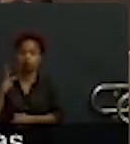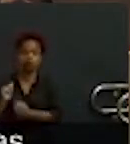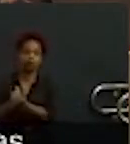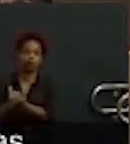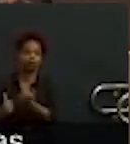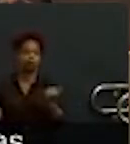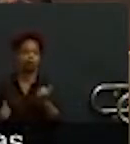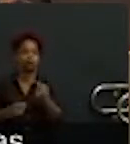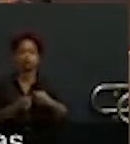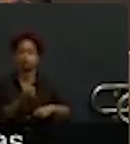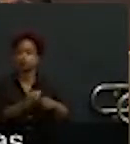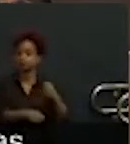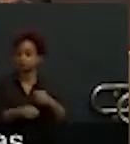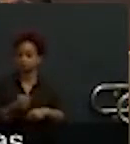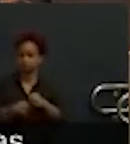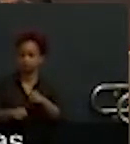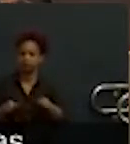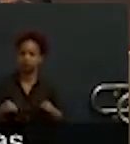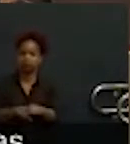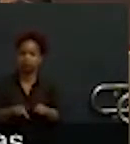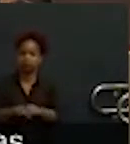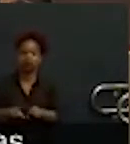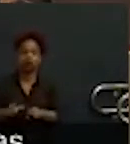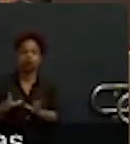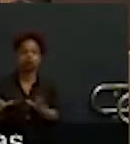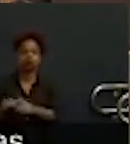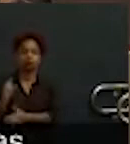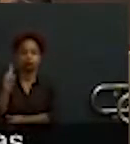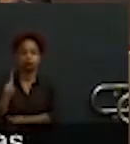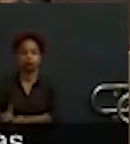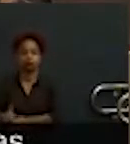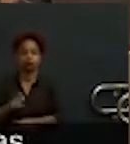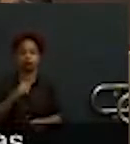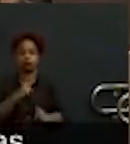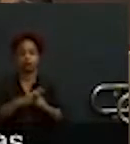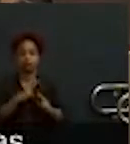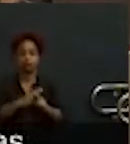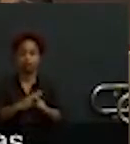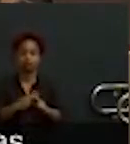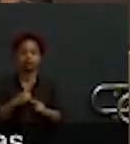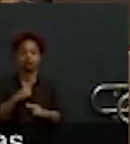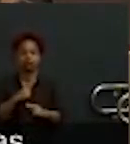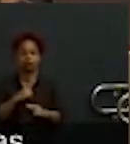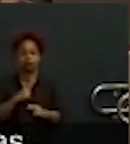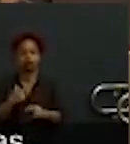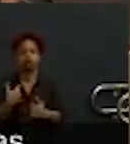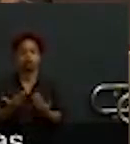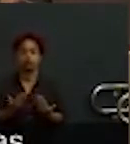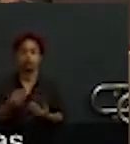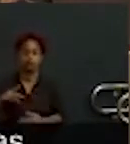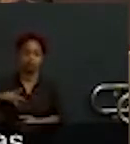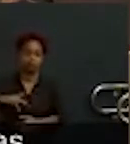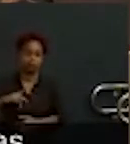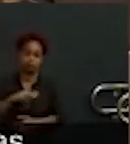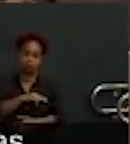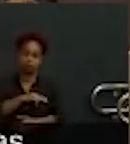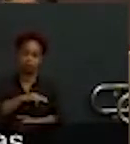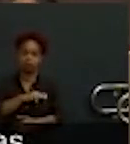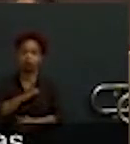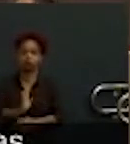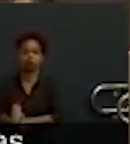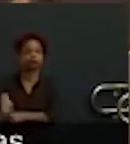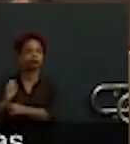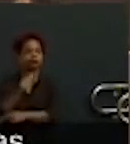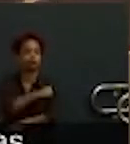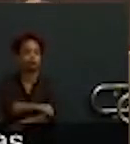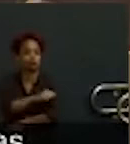de Administração e diretor-presidente da Caixa de Assistência do Ministério Público do Estado do Rio de